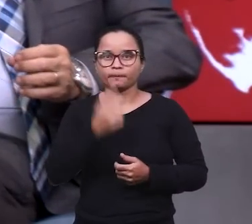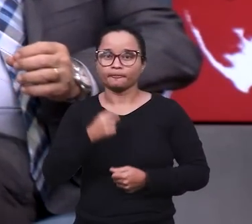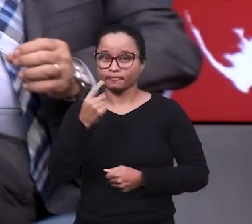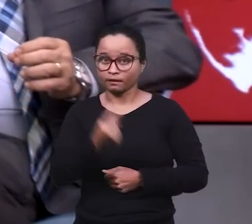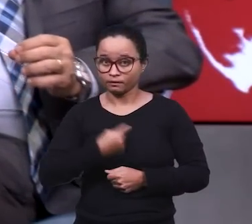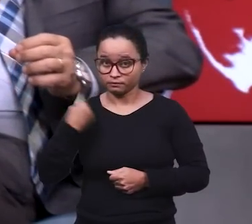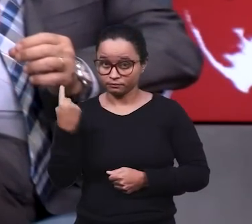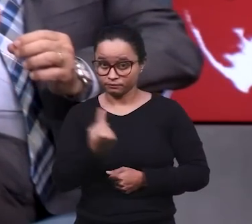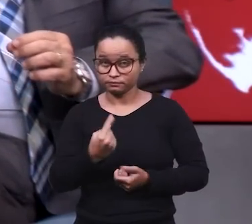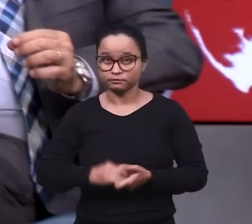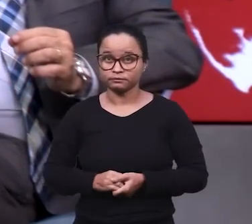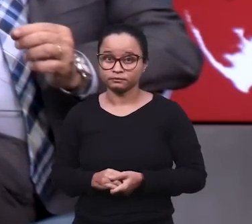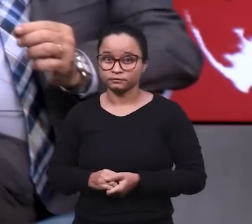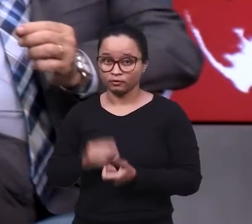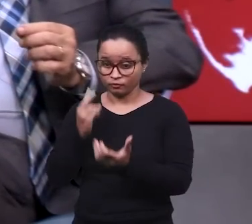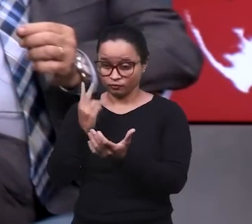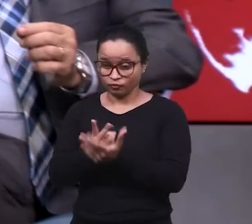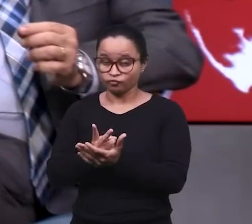Quanto a nós,